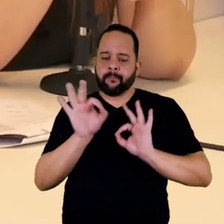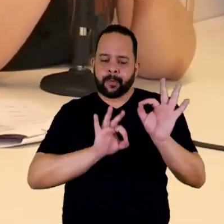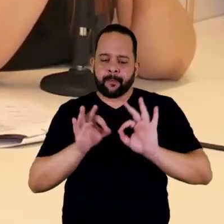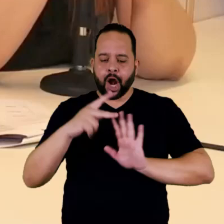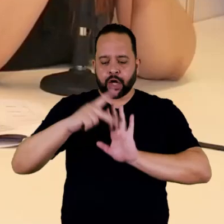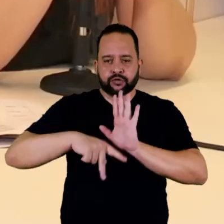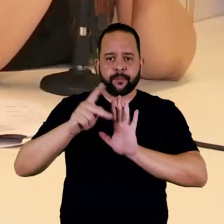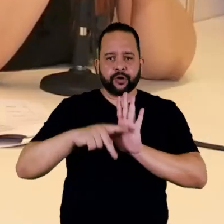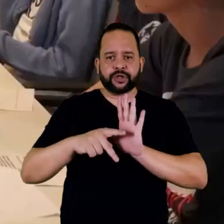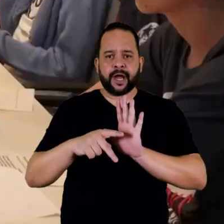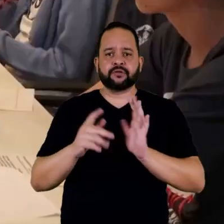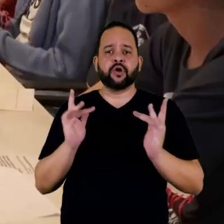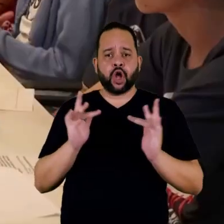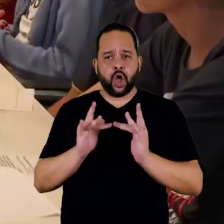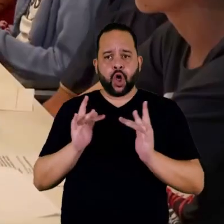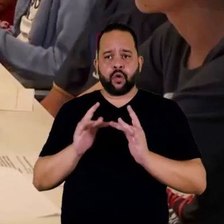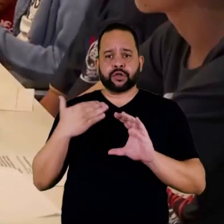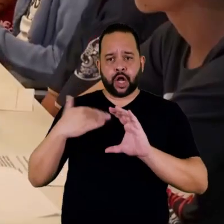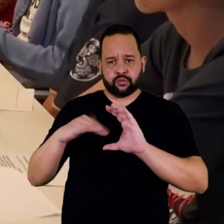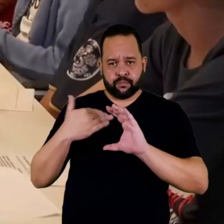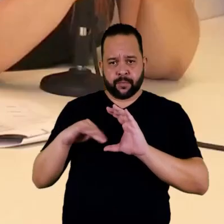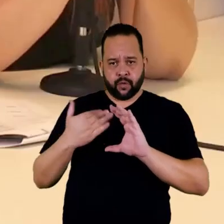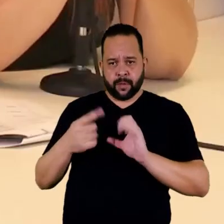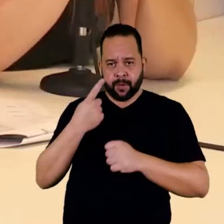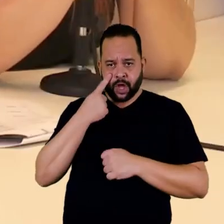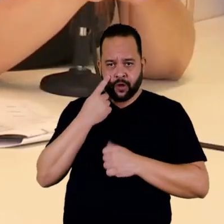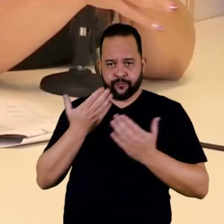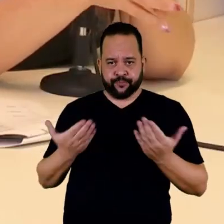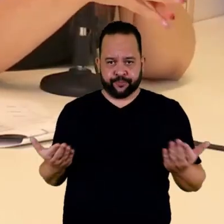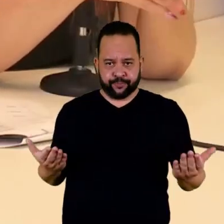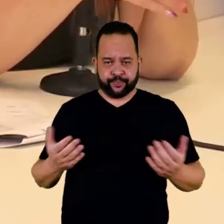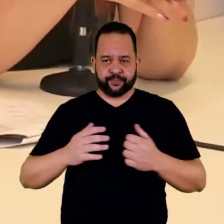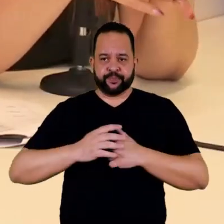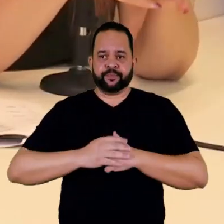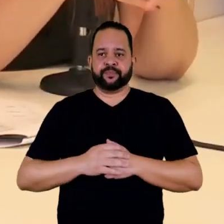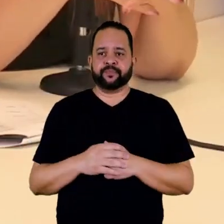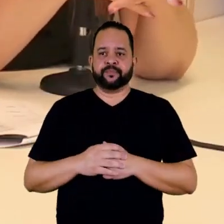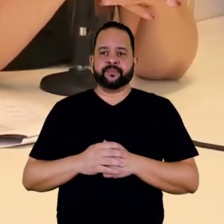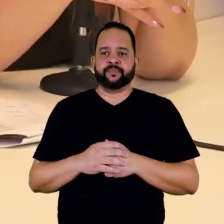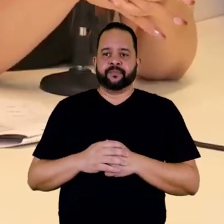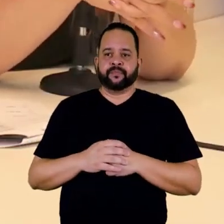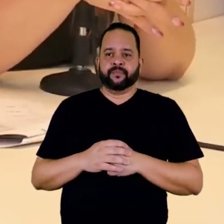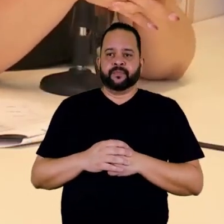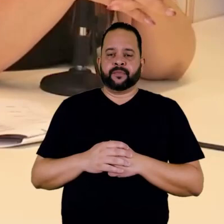projeto Entre em contato pelo e-mail podcast bvl